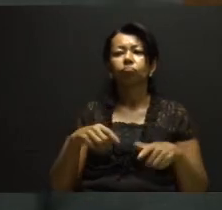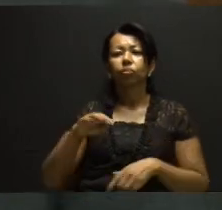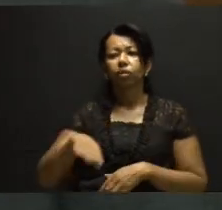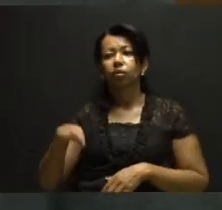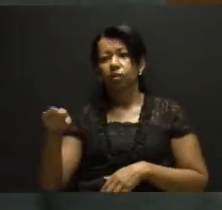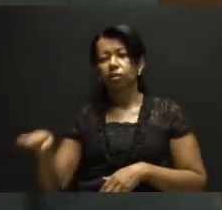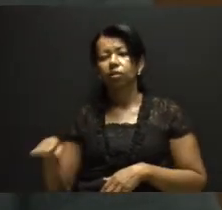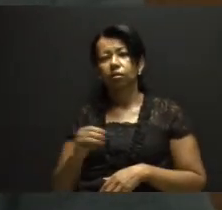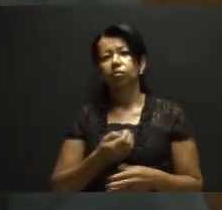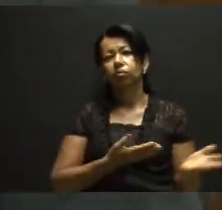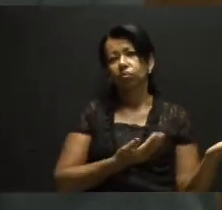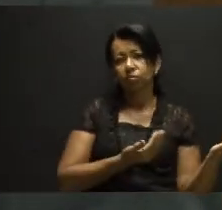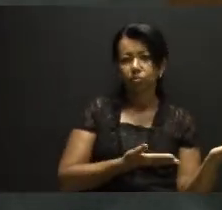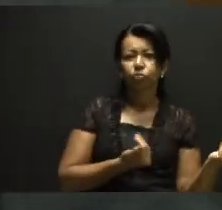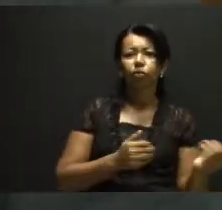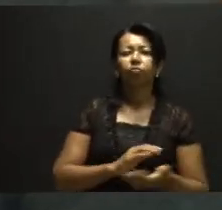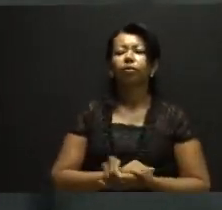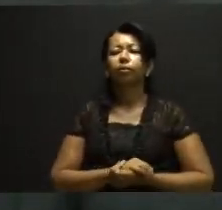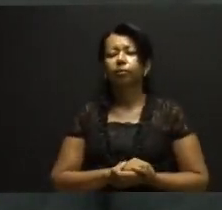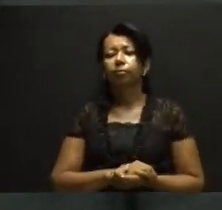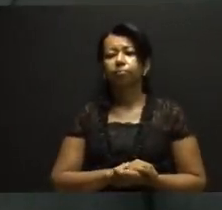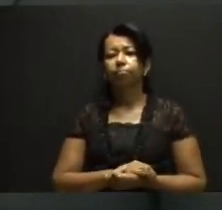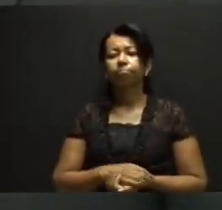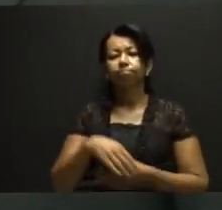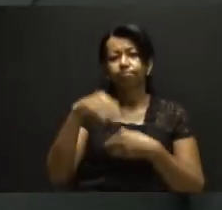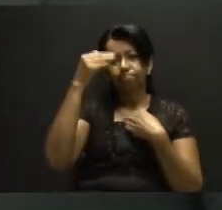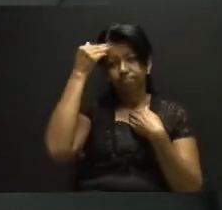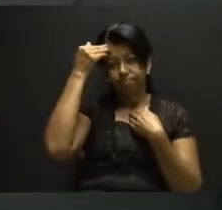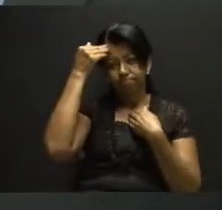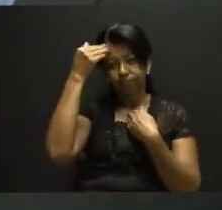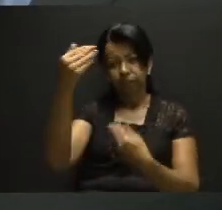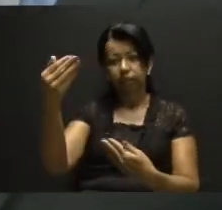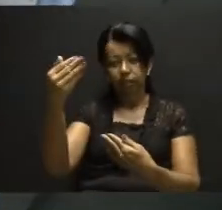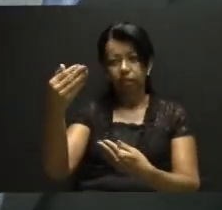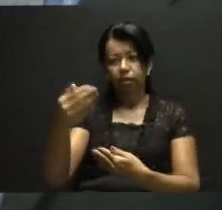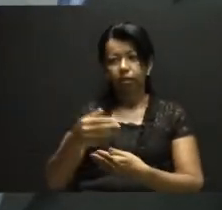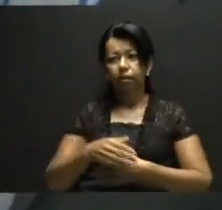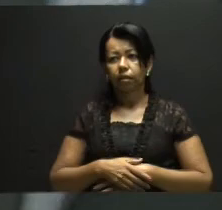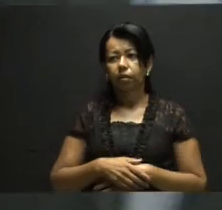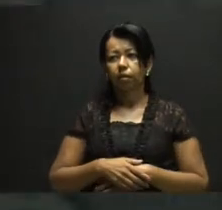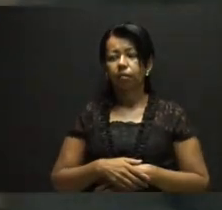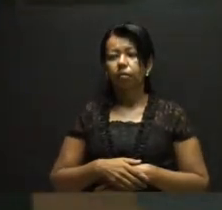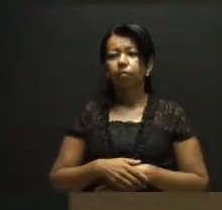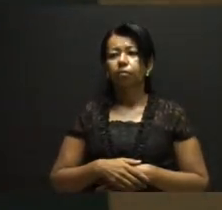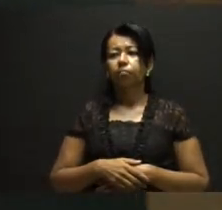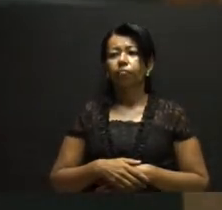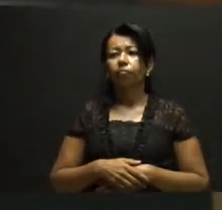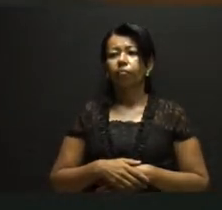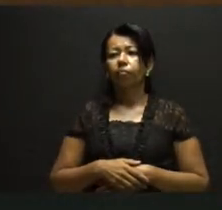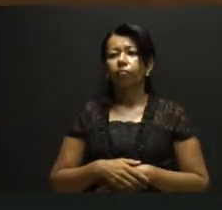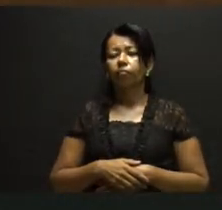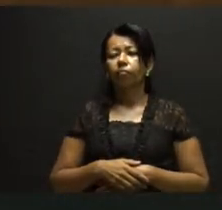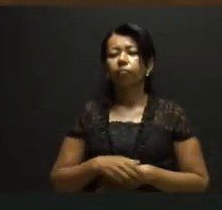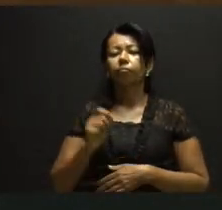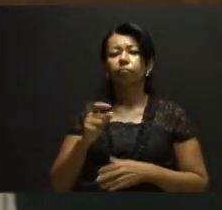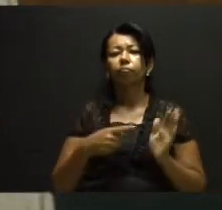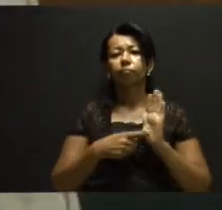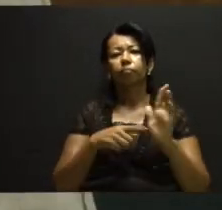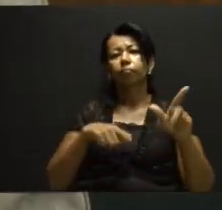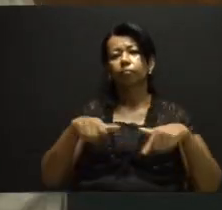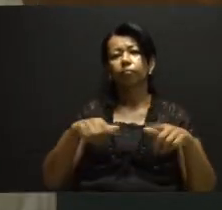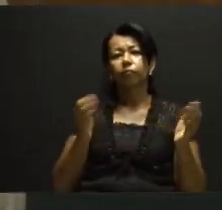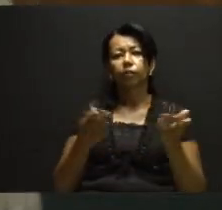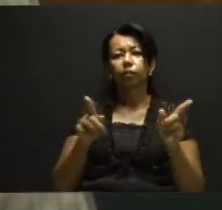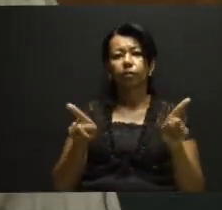crianças um adolescente e nossos jovens muito obrigada obrigada a um outro quem apresentou os trabalhos hoje